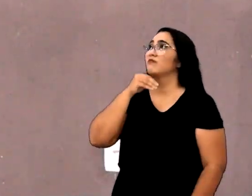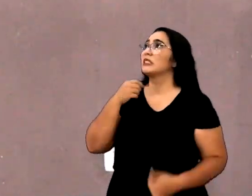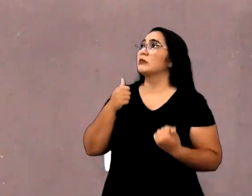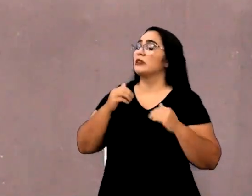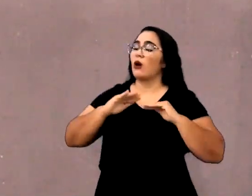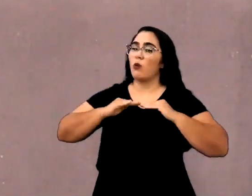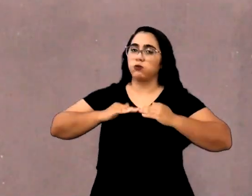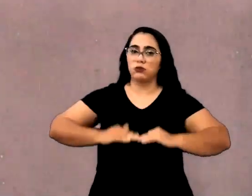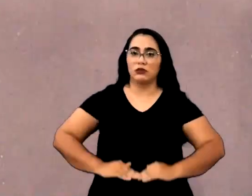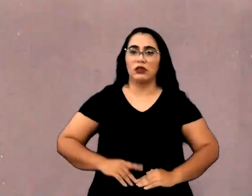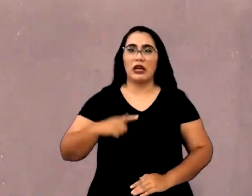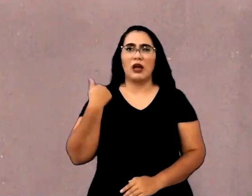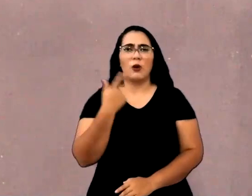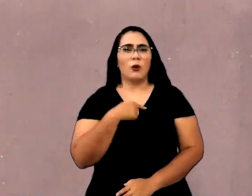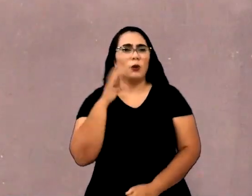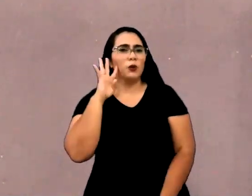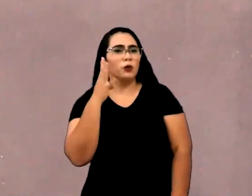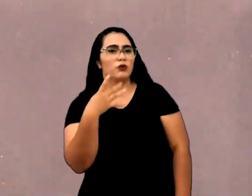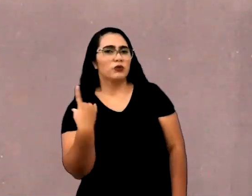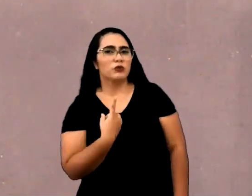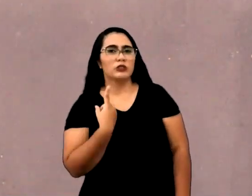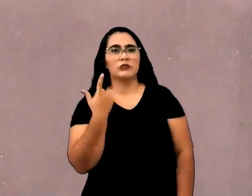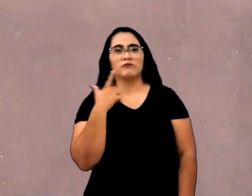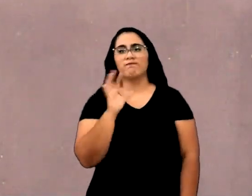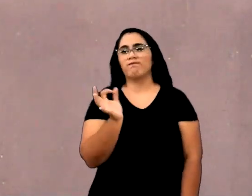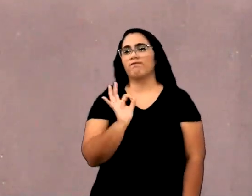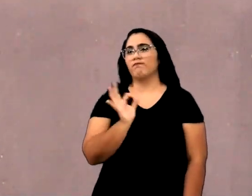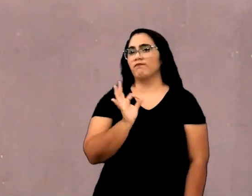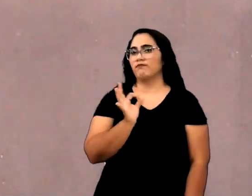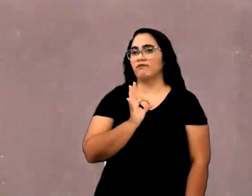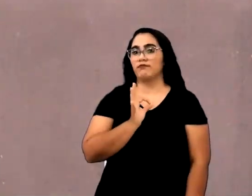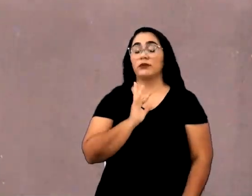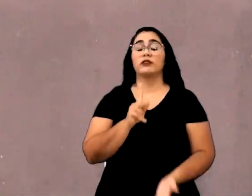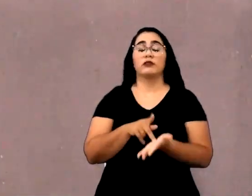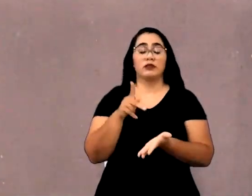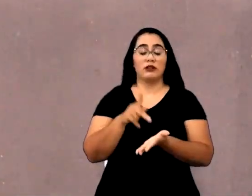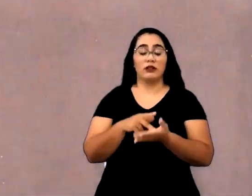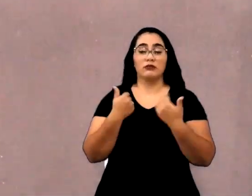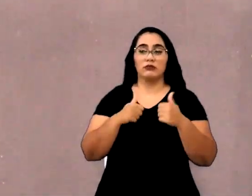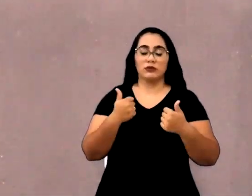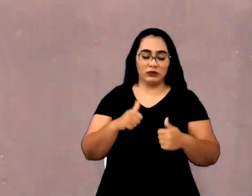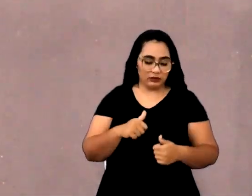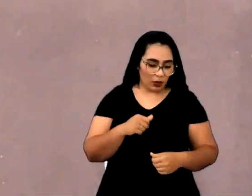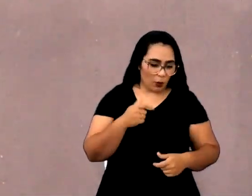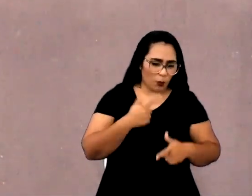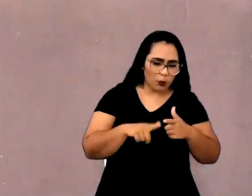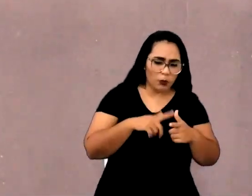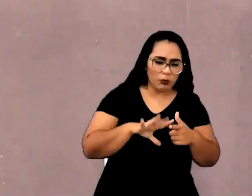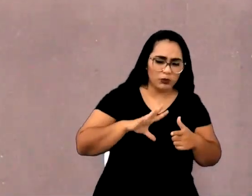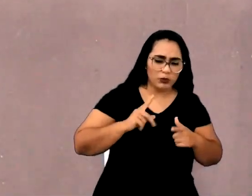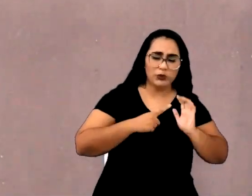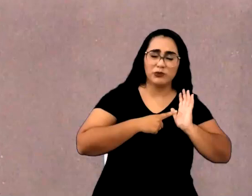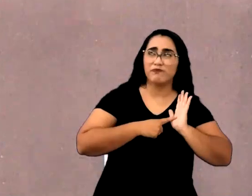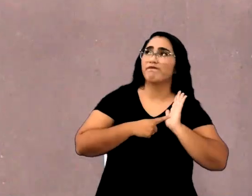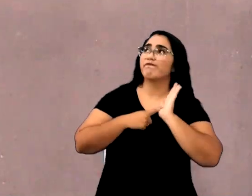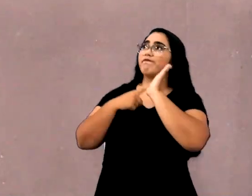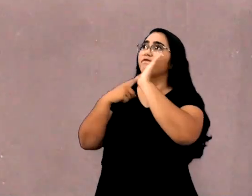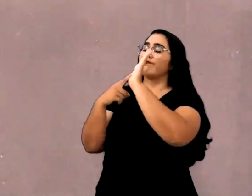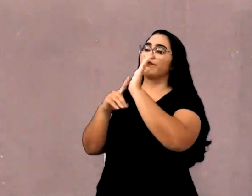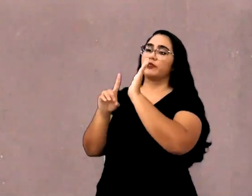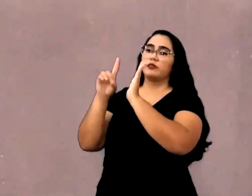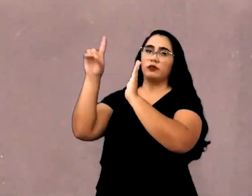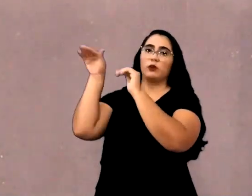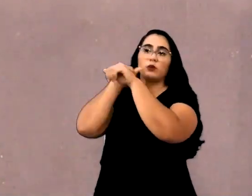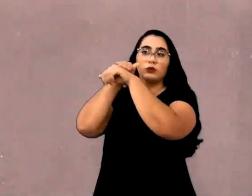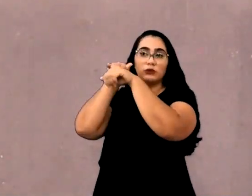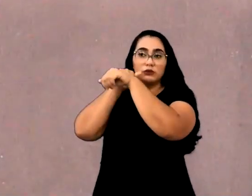não conseguimos resolver a nossa vida sem realmente colocarmos diante de Deus